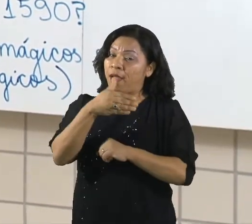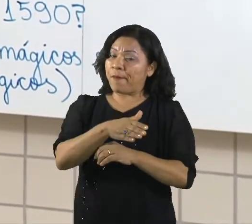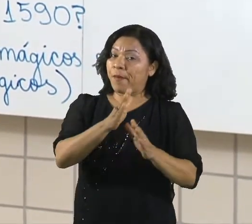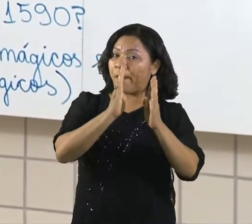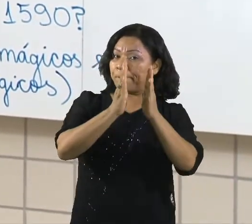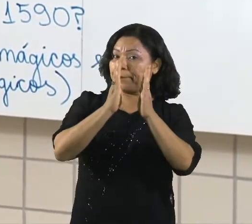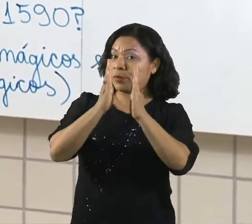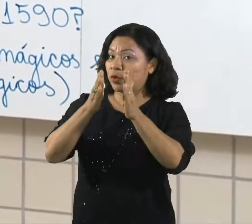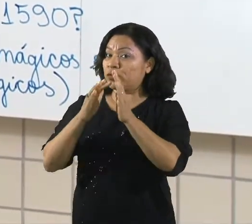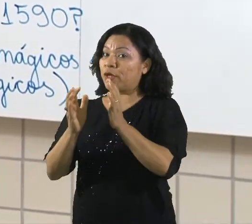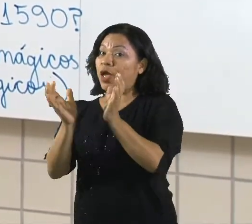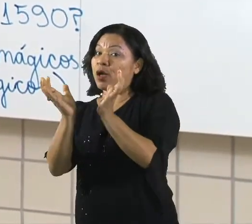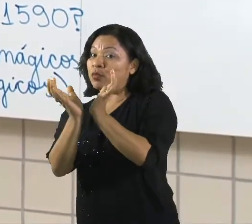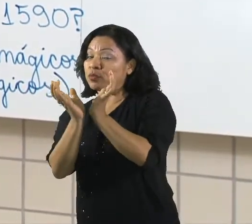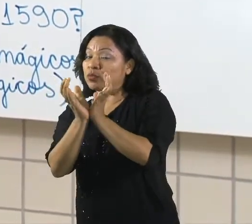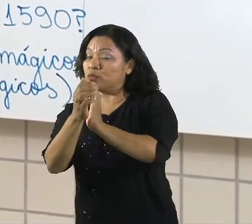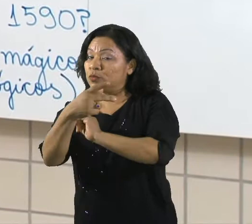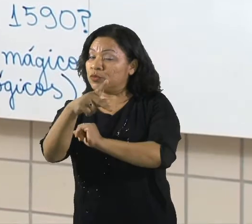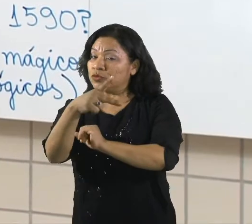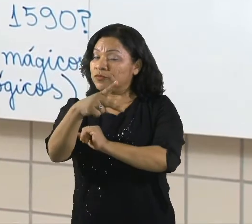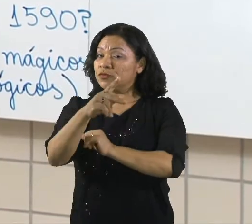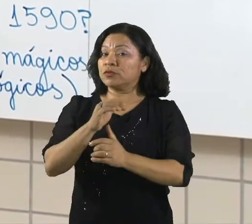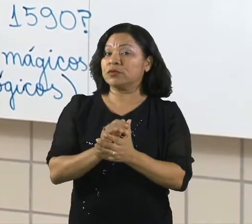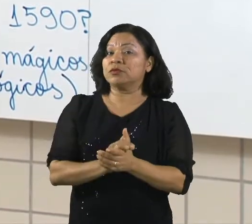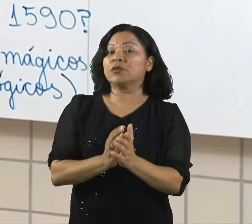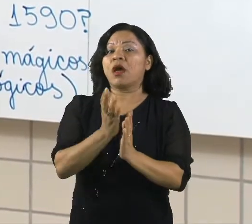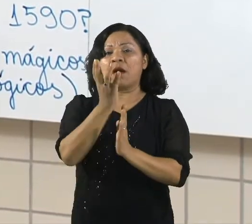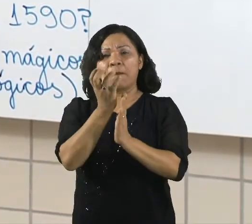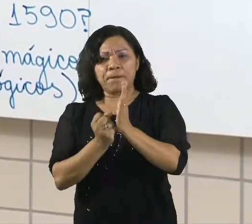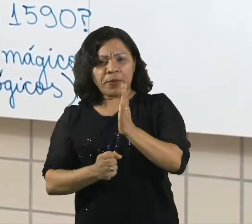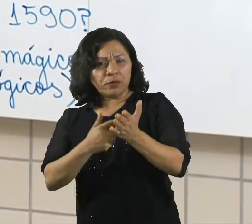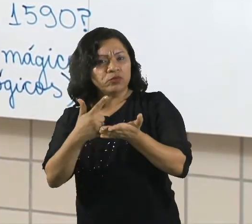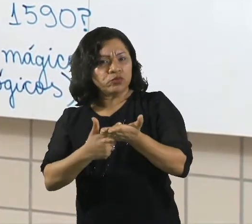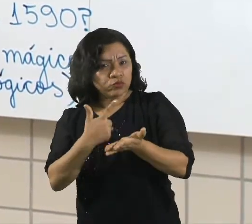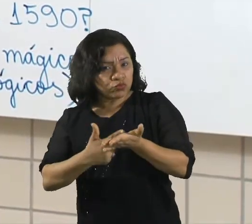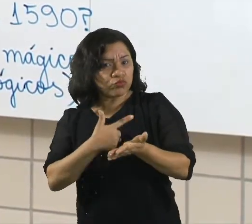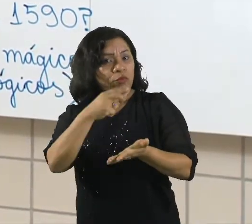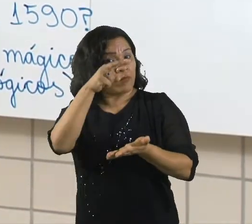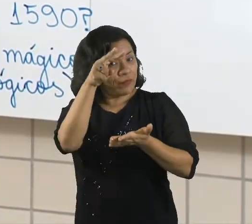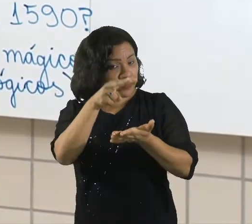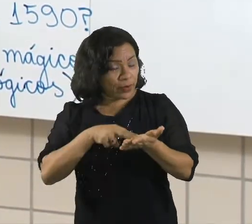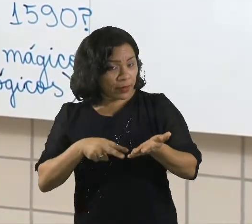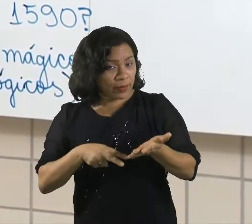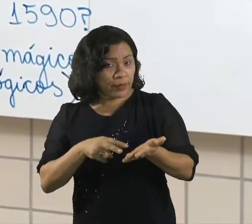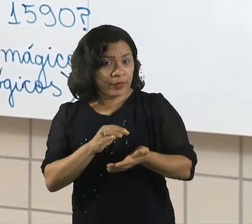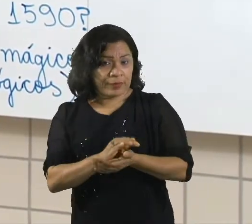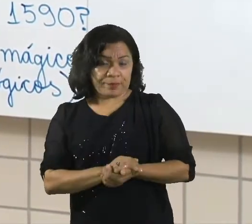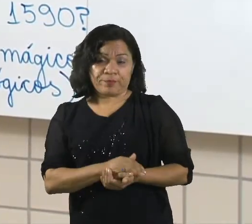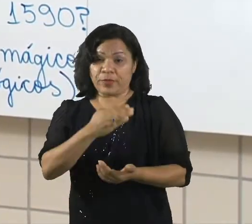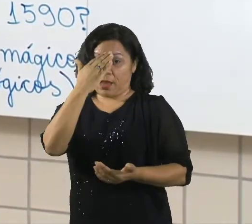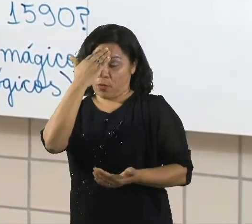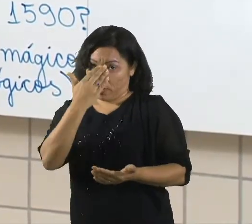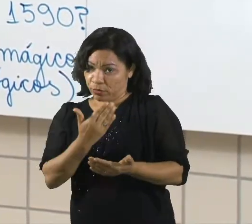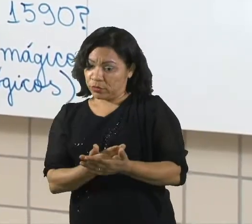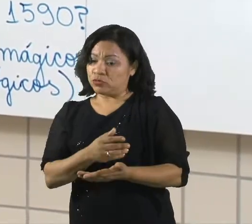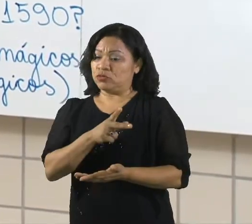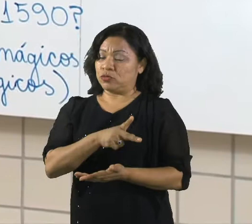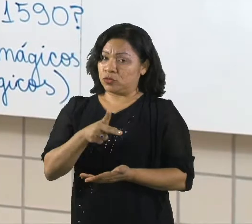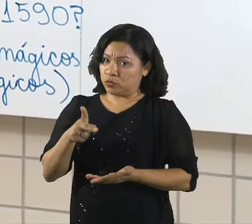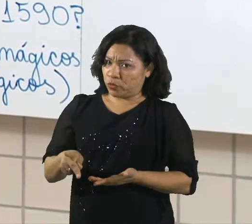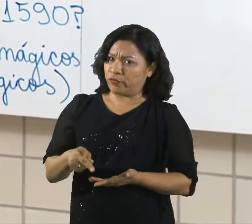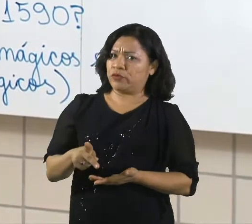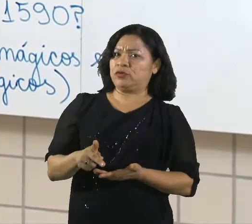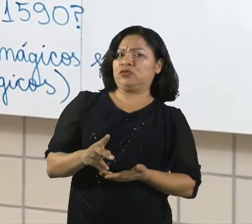de vocês no ano, baixem o livro e façam a leitura. Eu acredito também que os professores de PPT e de leitura